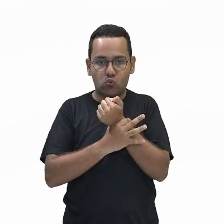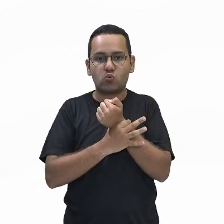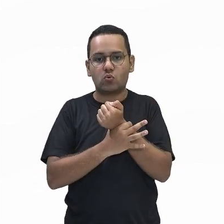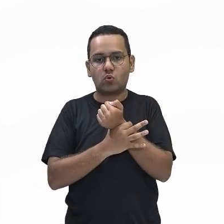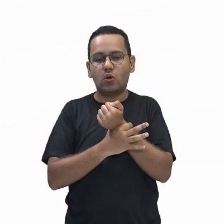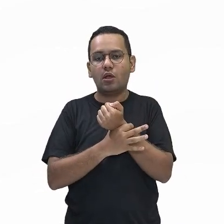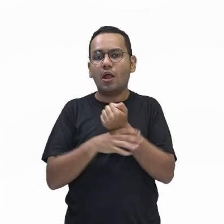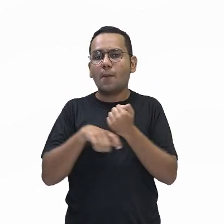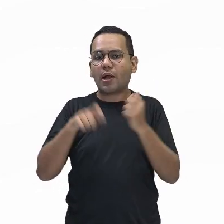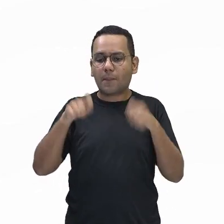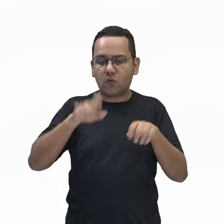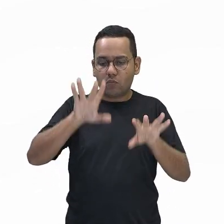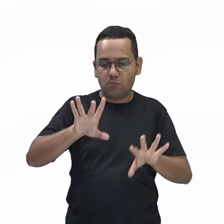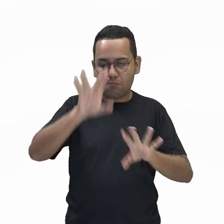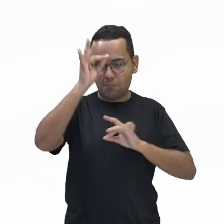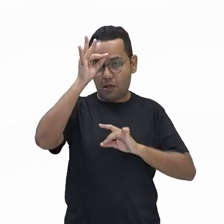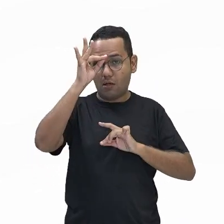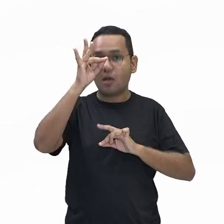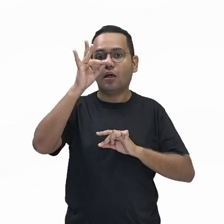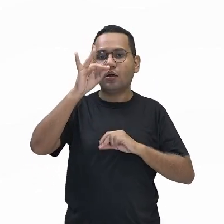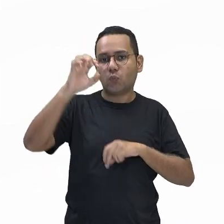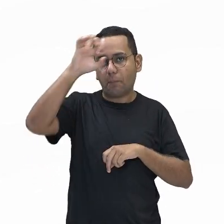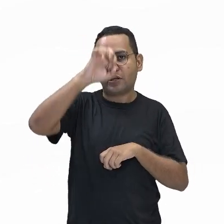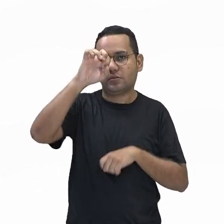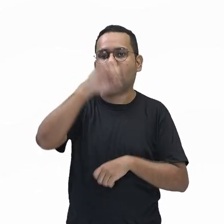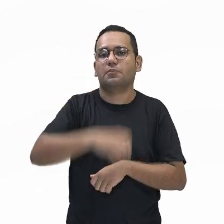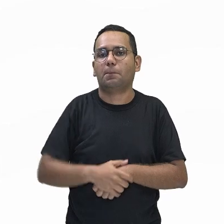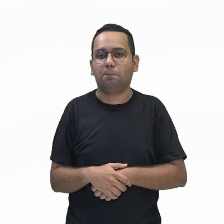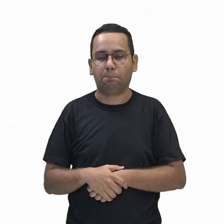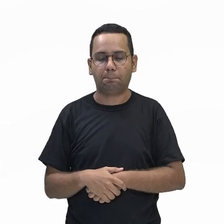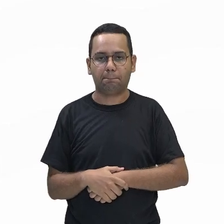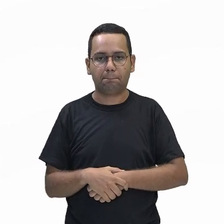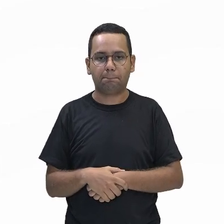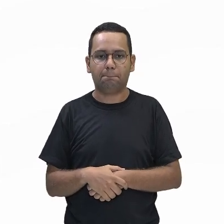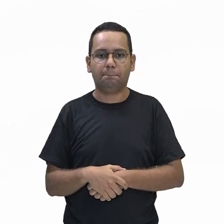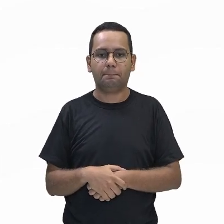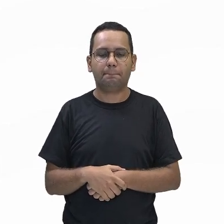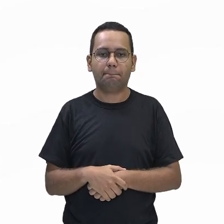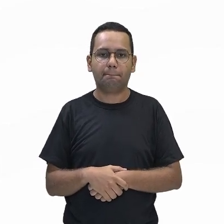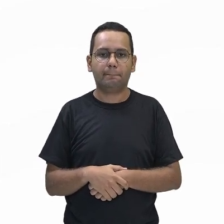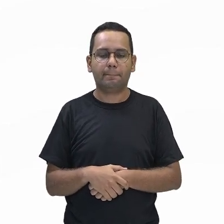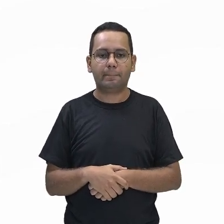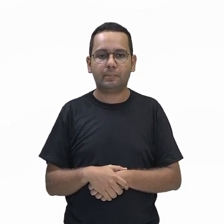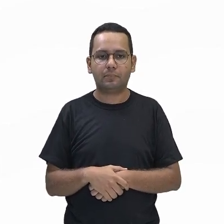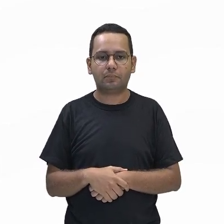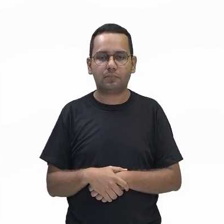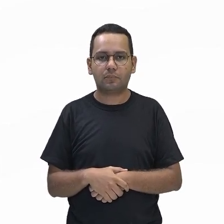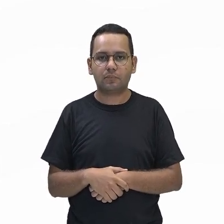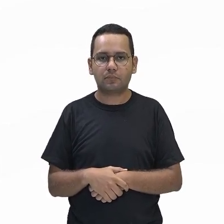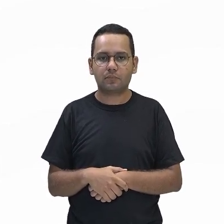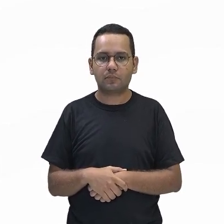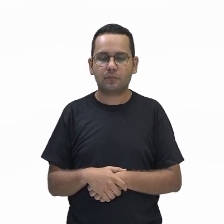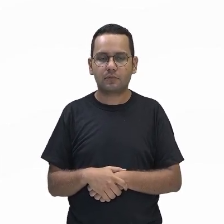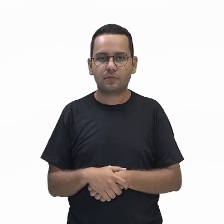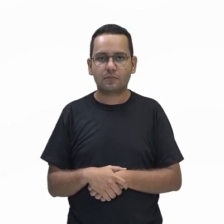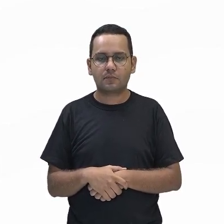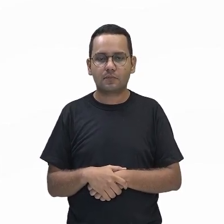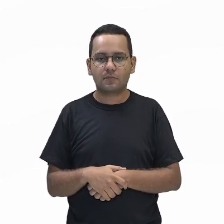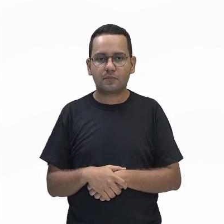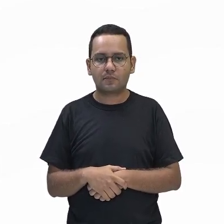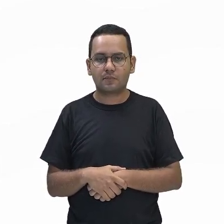para a aquisição de conhecimentos. Então, esse momento aí que tem